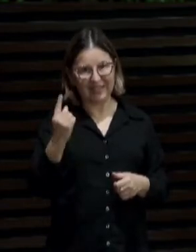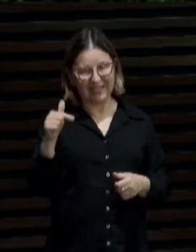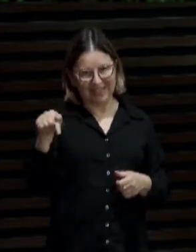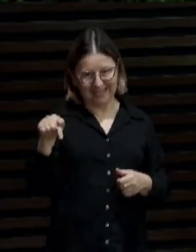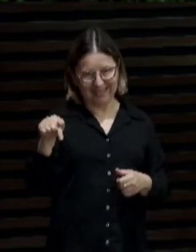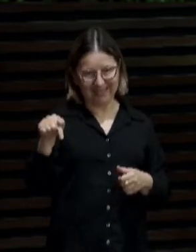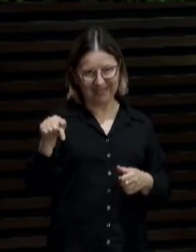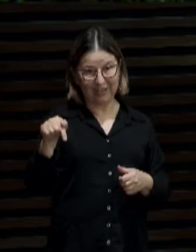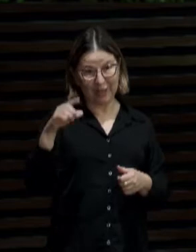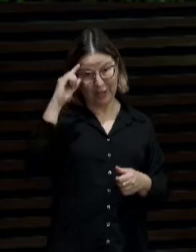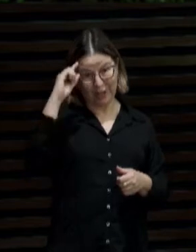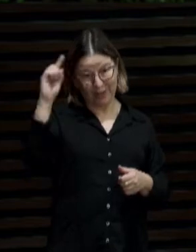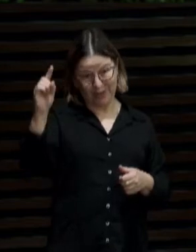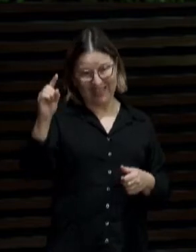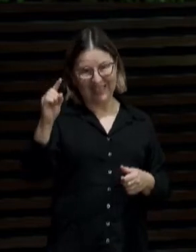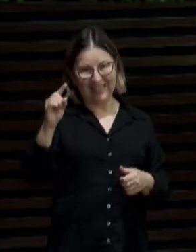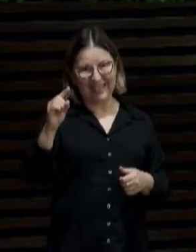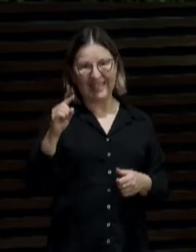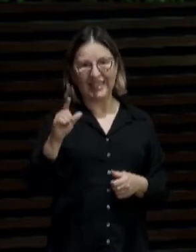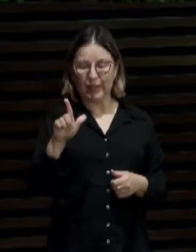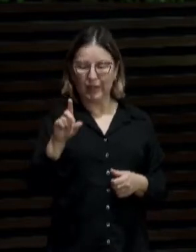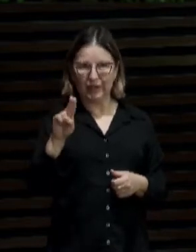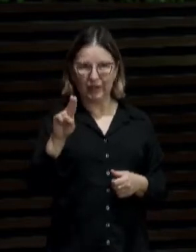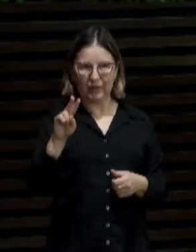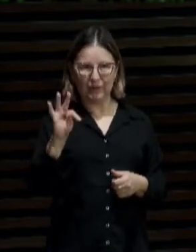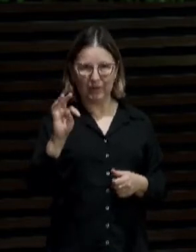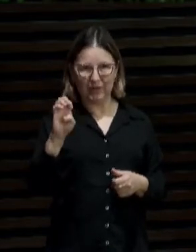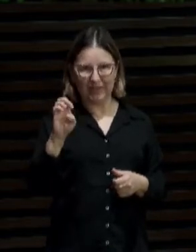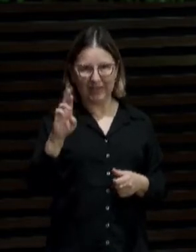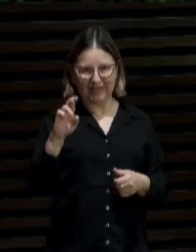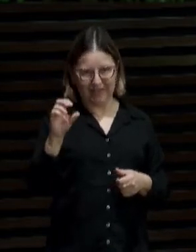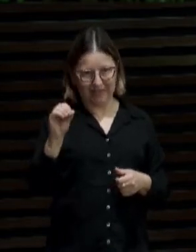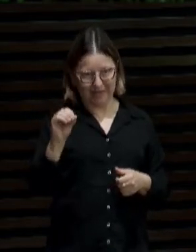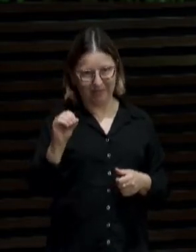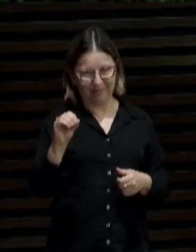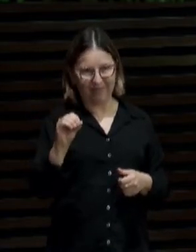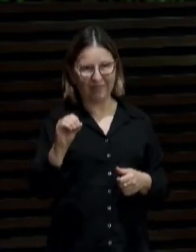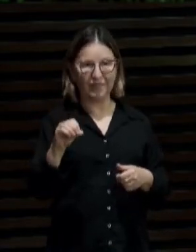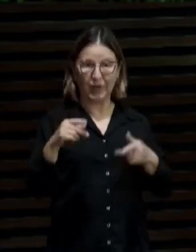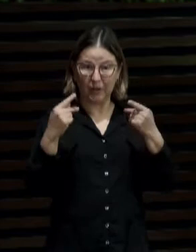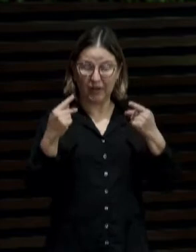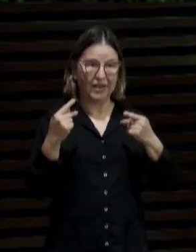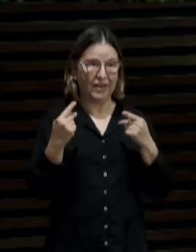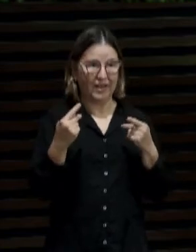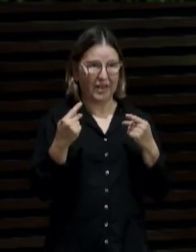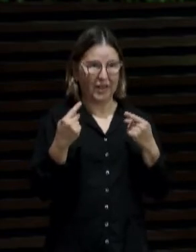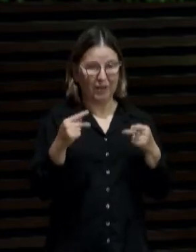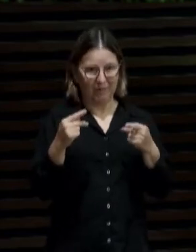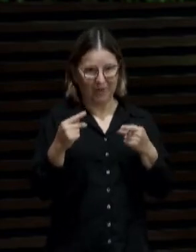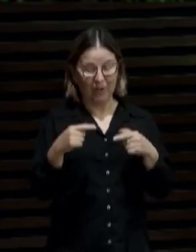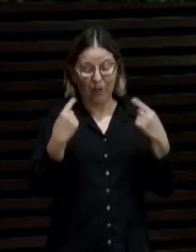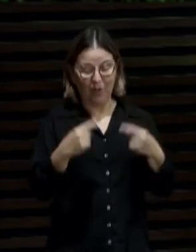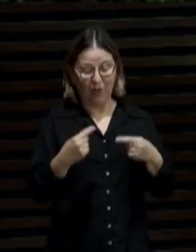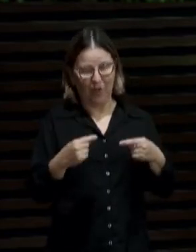95 teses na Catedral de Wittenberg, na Alemanha. 31/10 de 1517